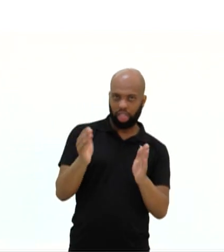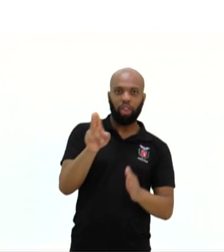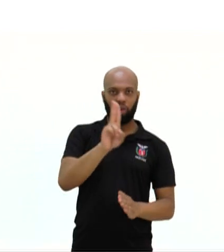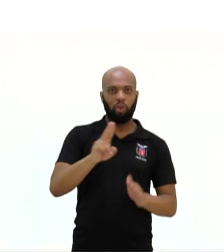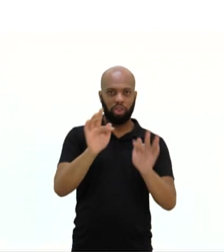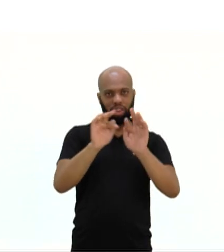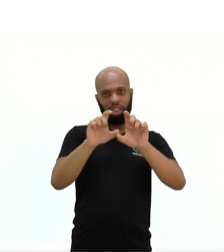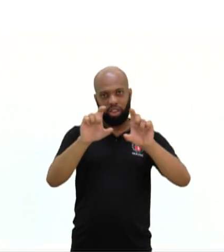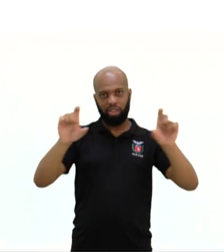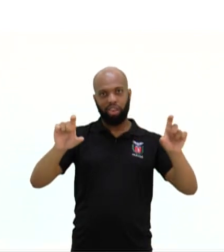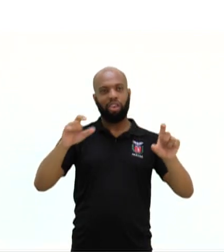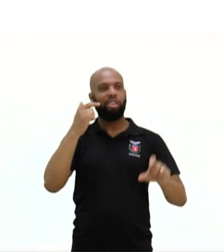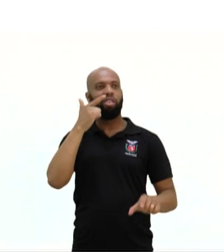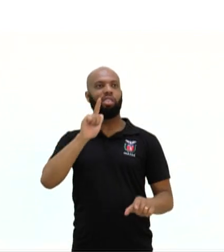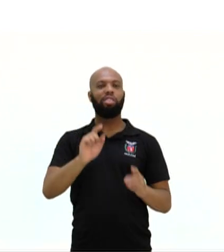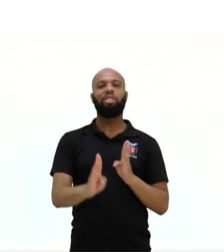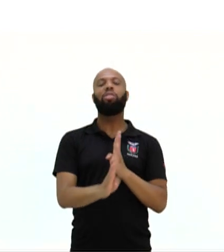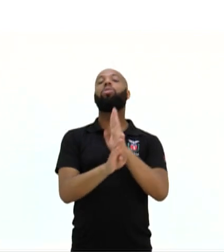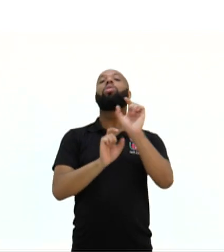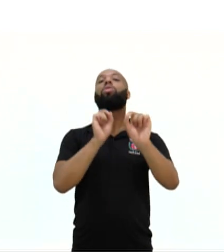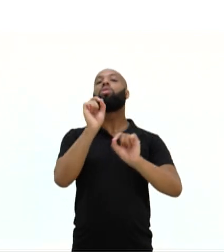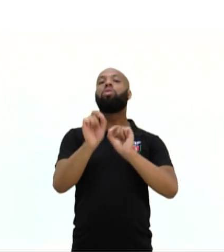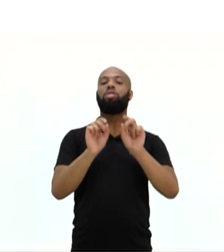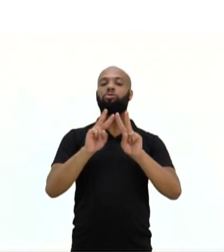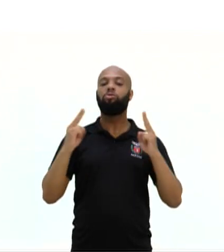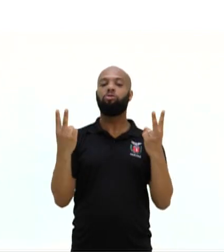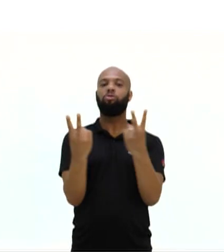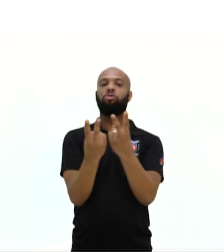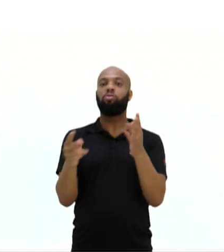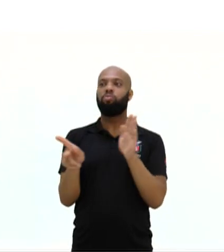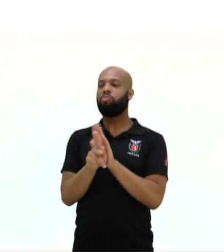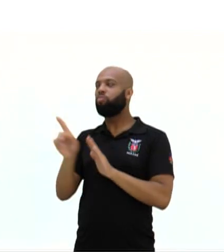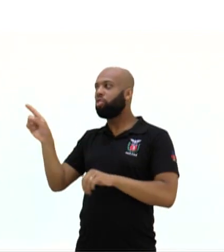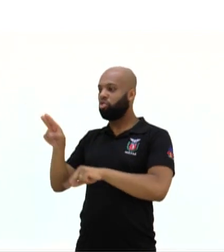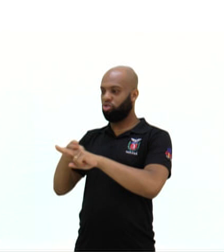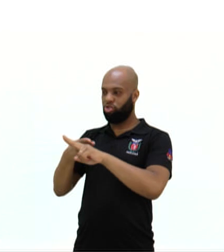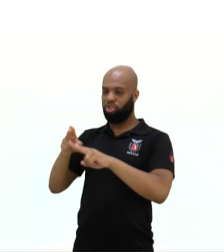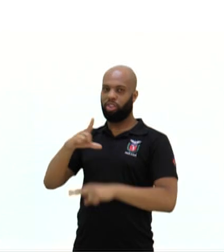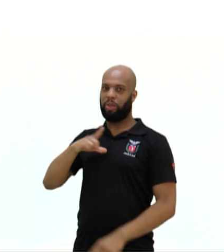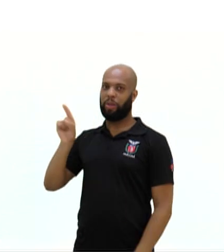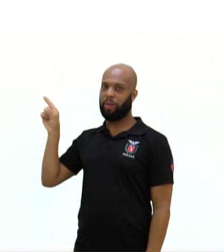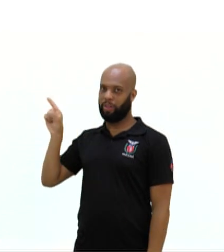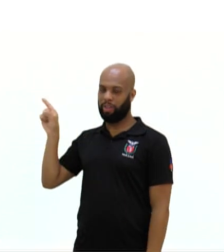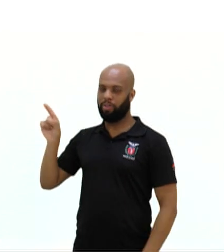lá e vamos ver se a gente acha o volume desse chocolate que tem ali dentro.